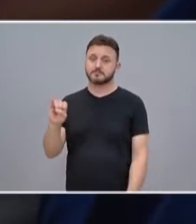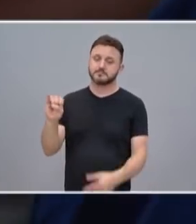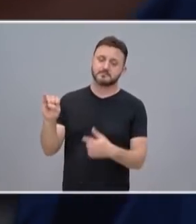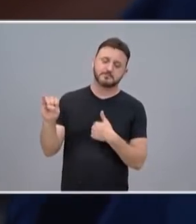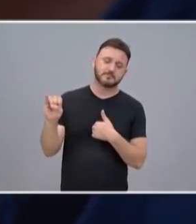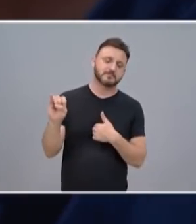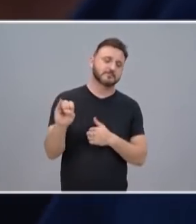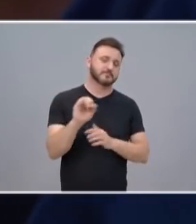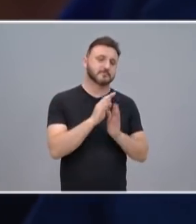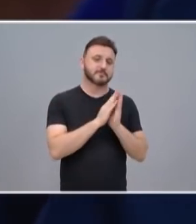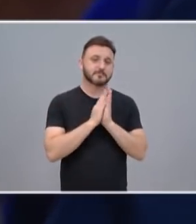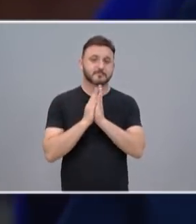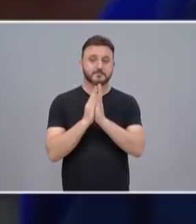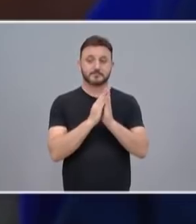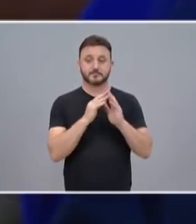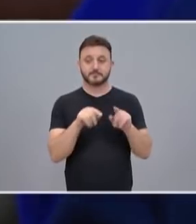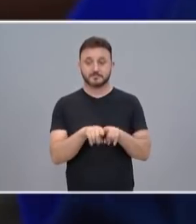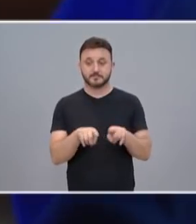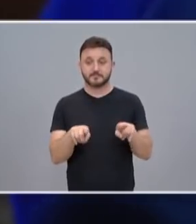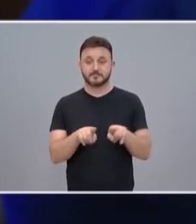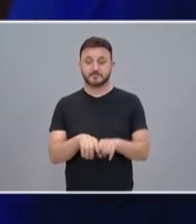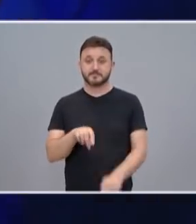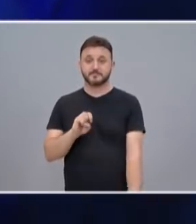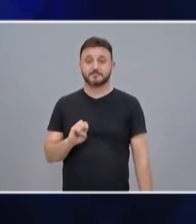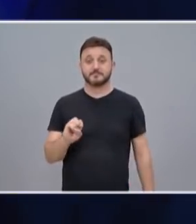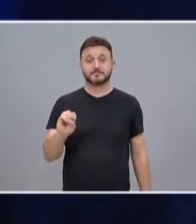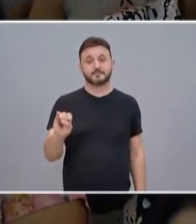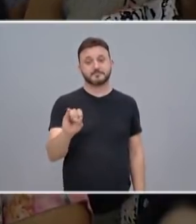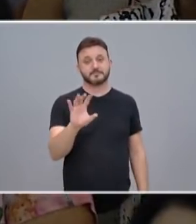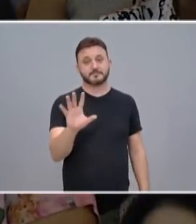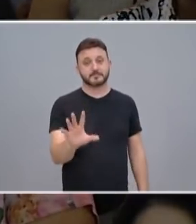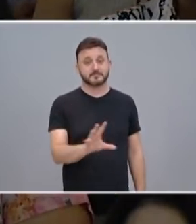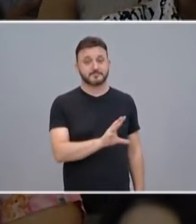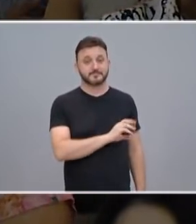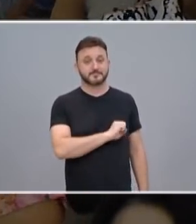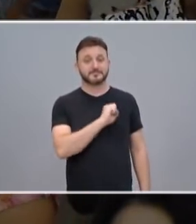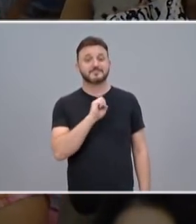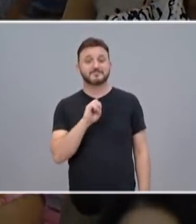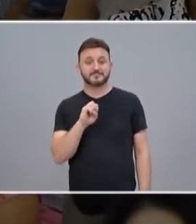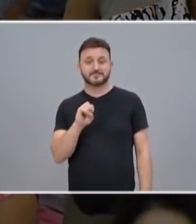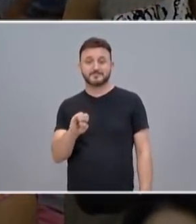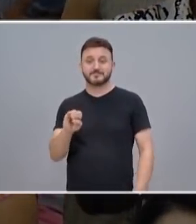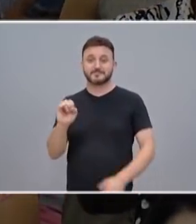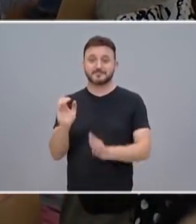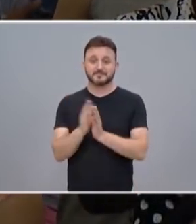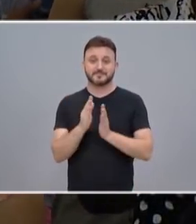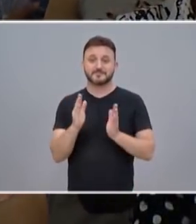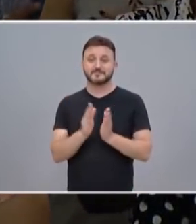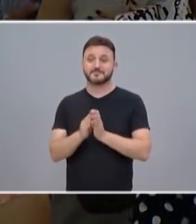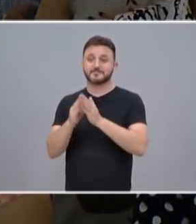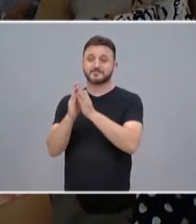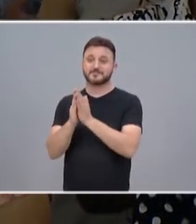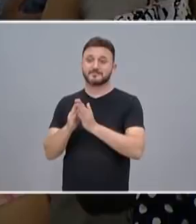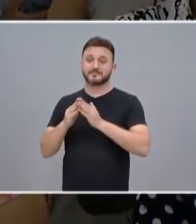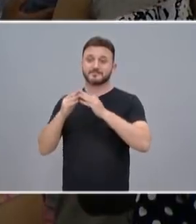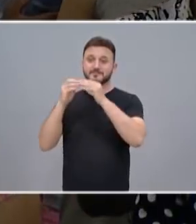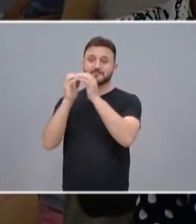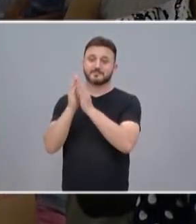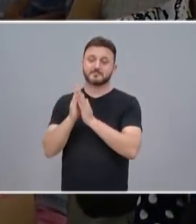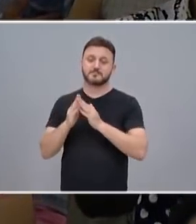amar, eu sei que se eu acreditar, as muralhas vão